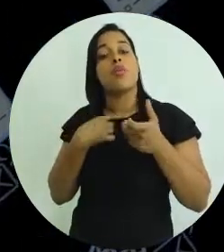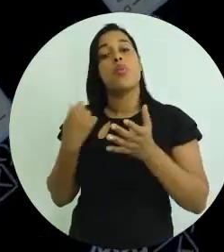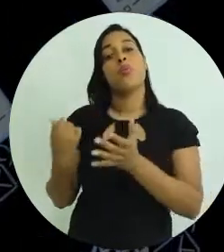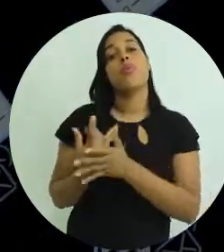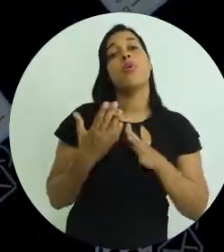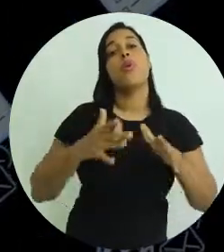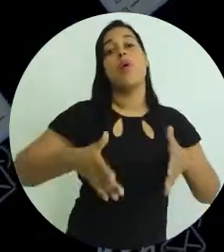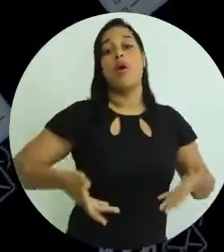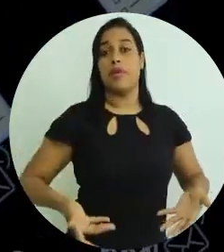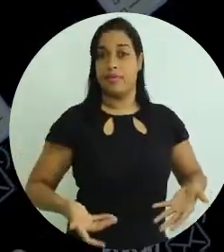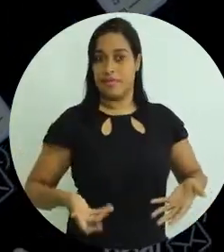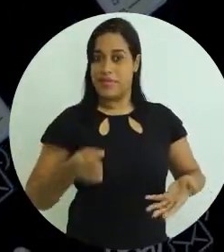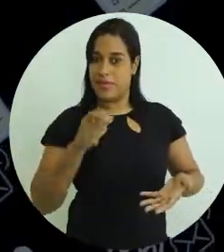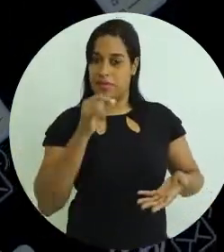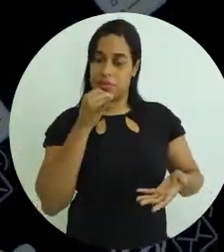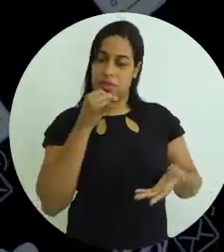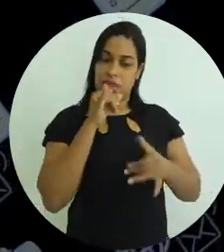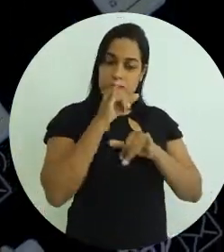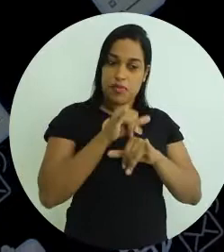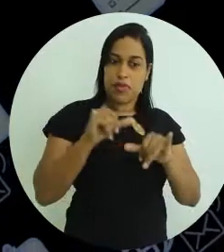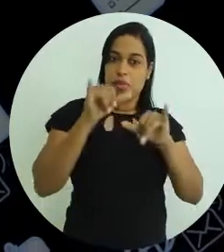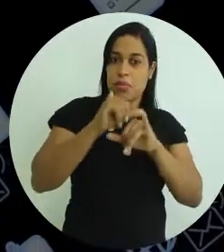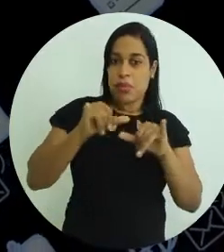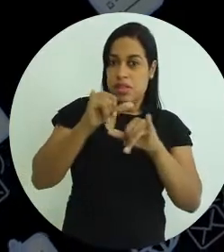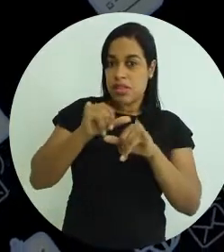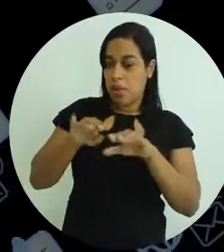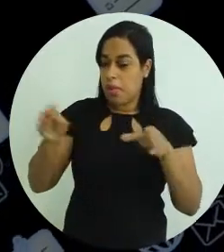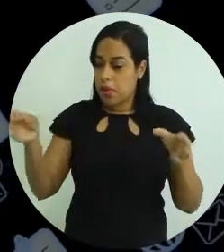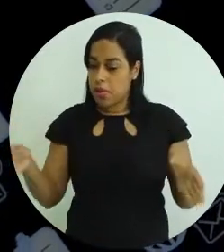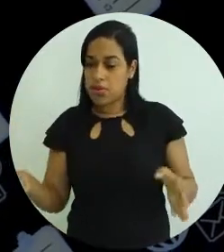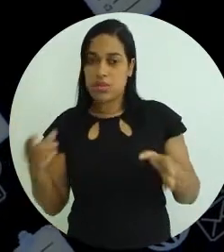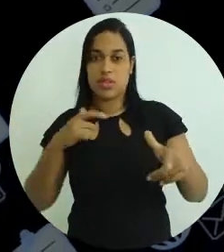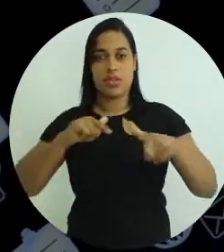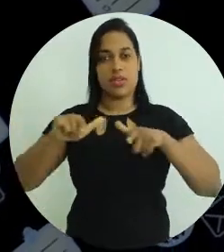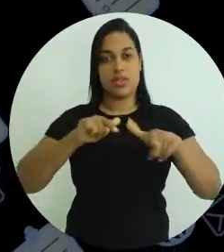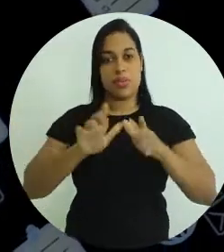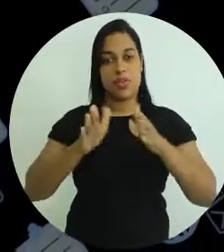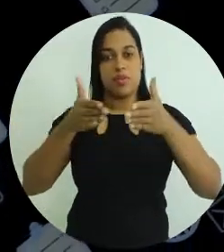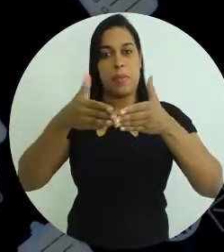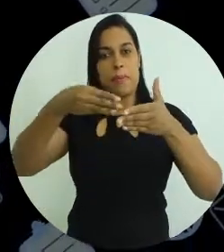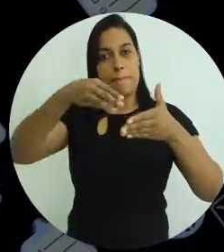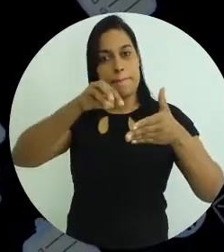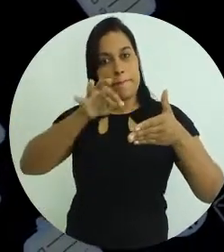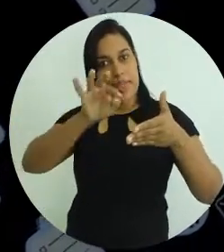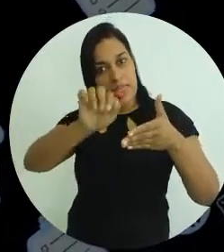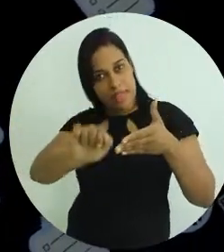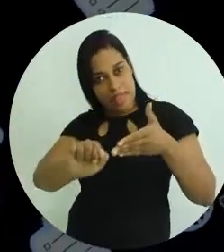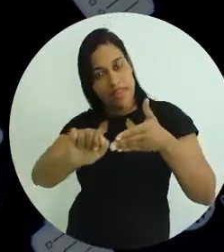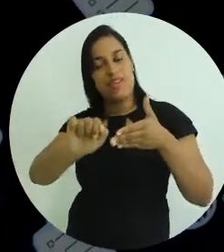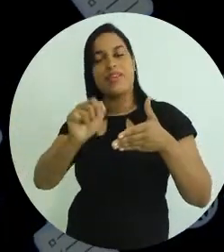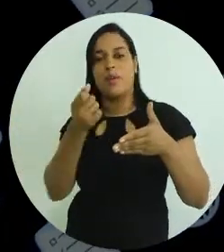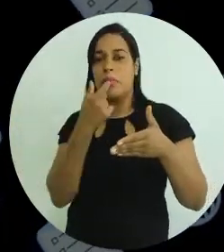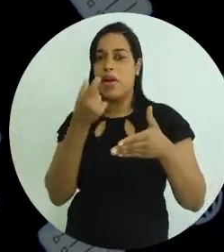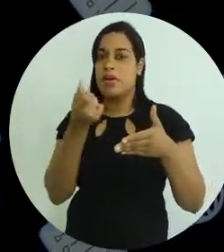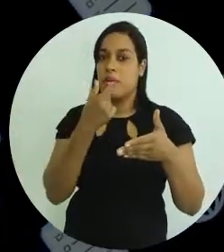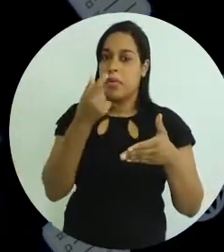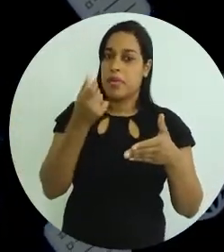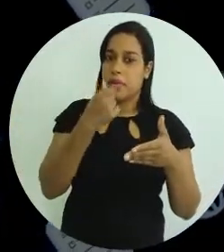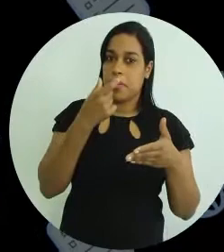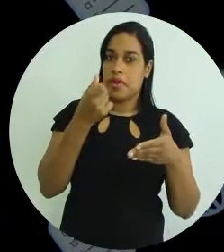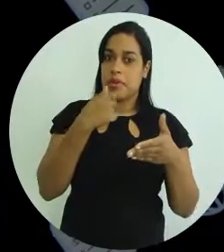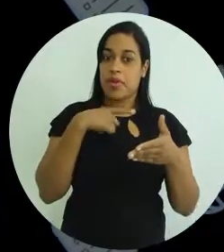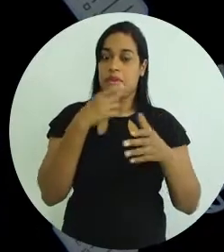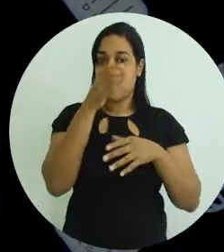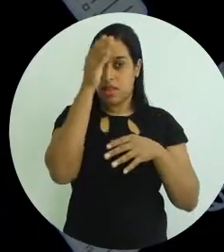comprador? Se você tem um farmacêutico, o balconista que trabalha com meta, quanto mais remédios ele vende, mais dinheiro